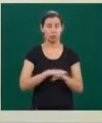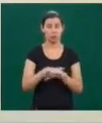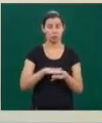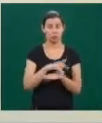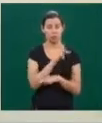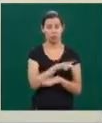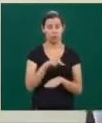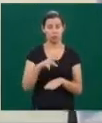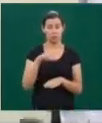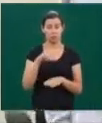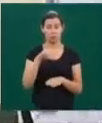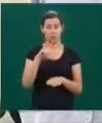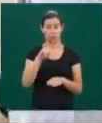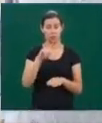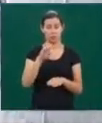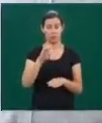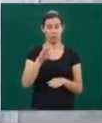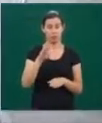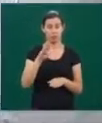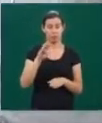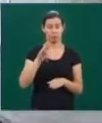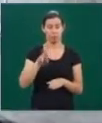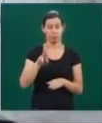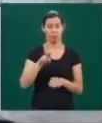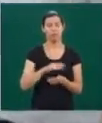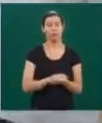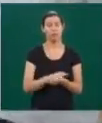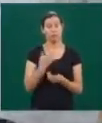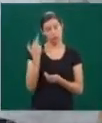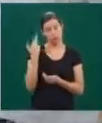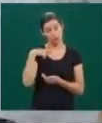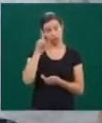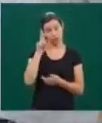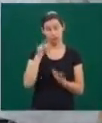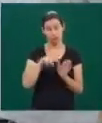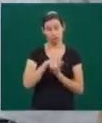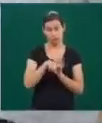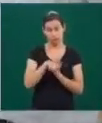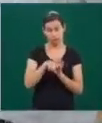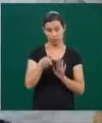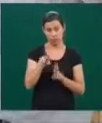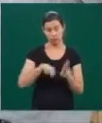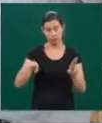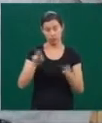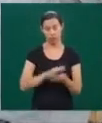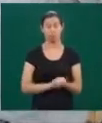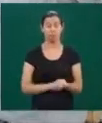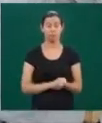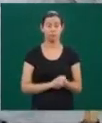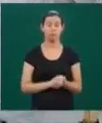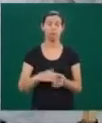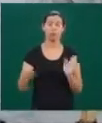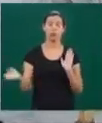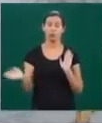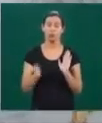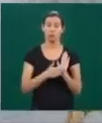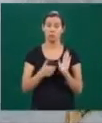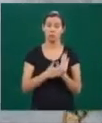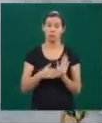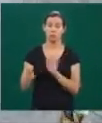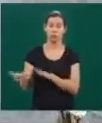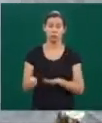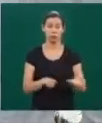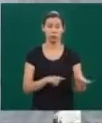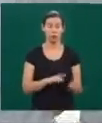professor Kleber Delclaro, que é diretor de pesquisa da Universidade Federal de Berlândia. Professor Kleber, qual o propósito dessa semana?